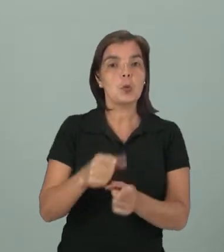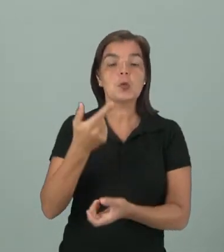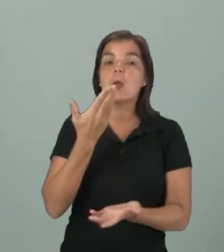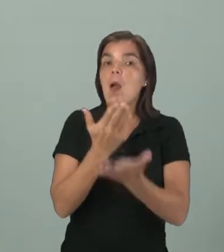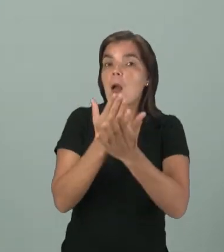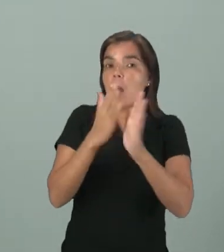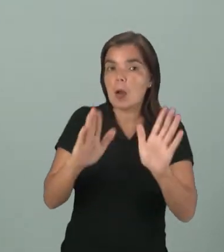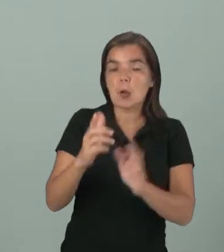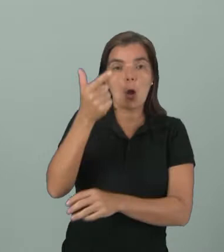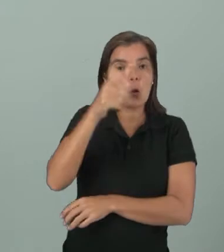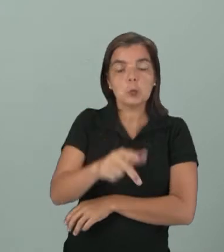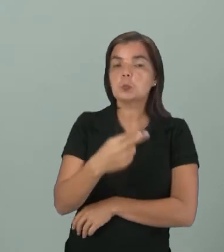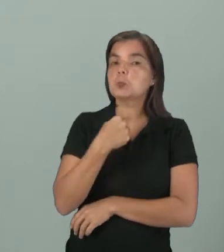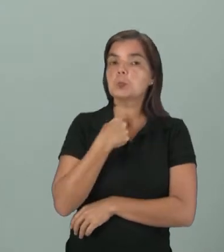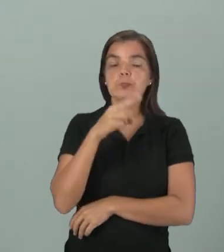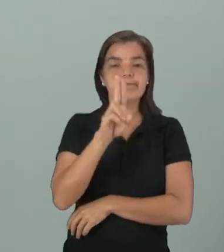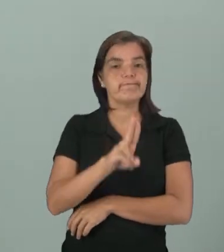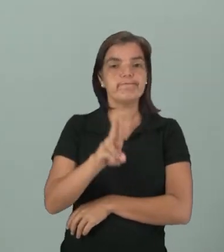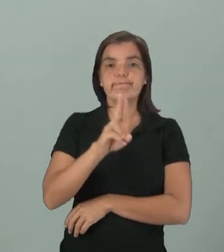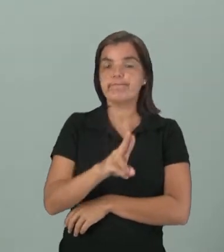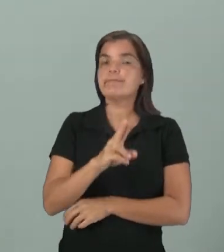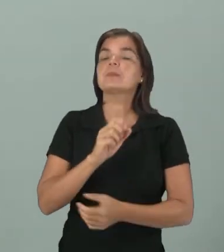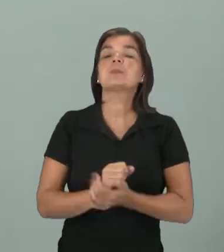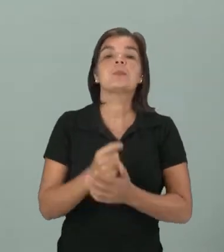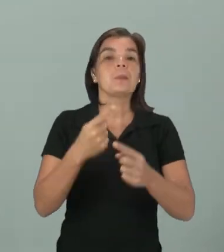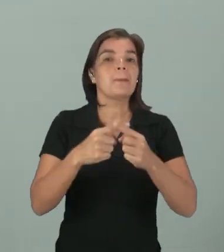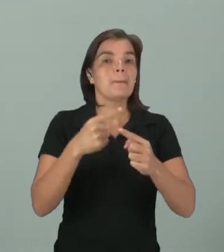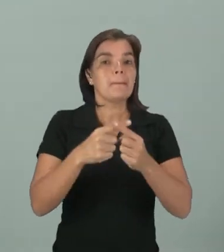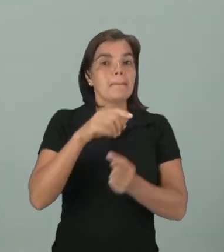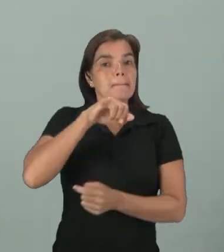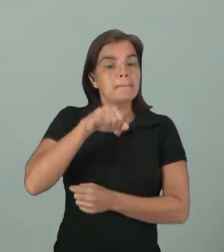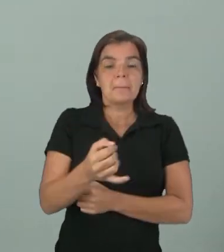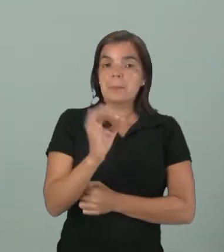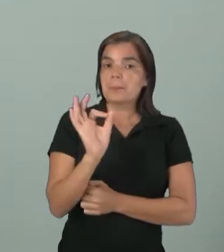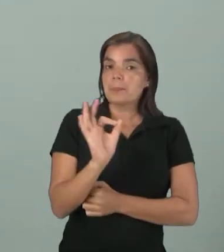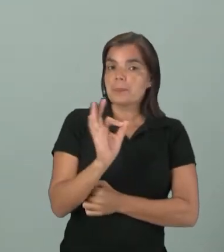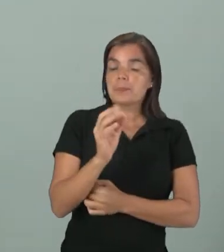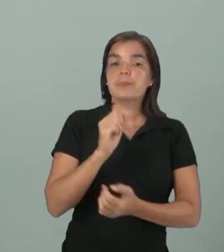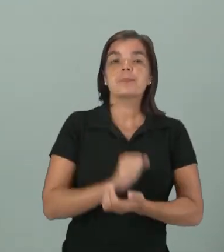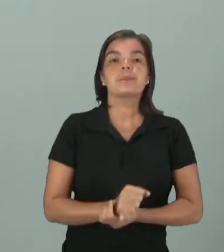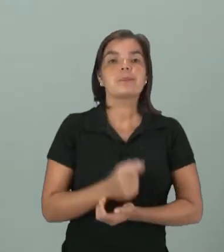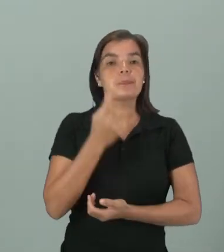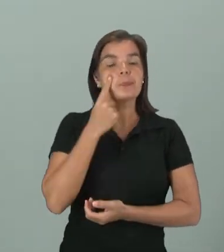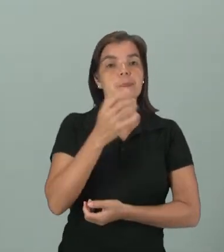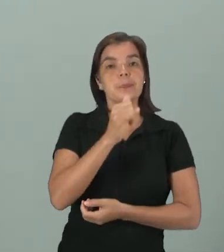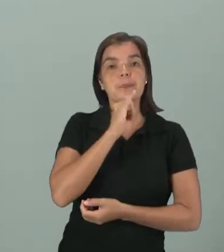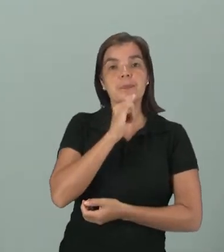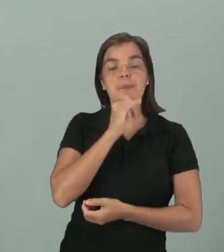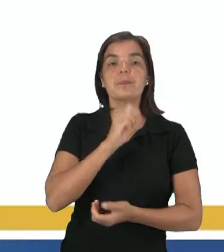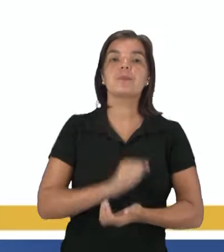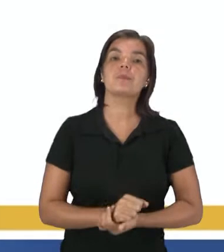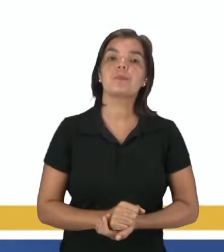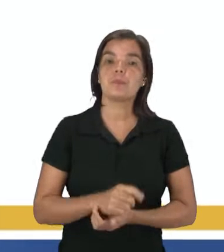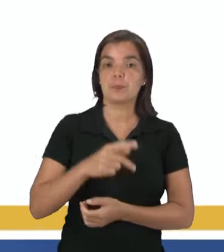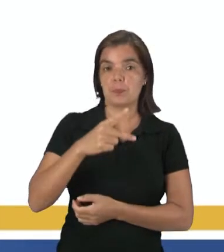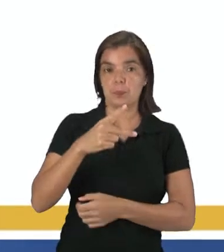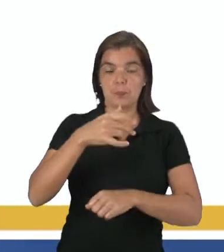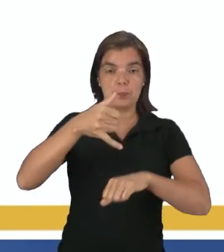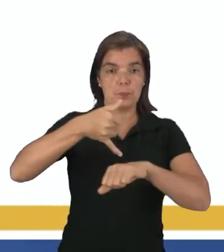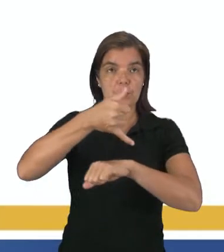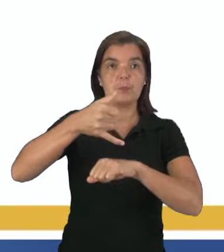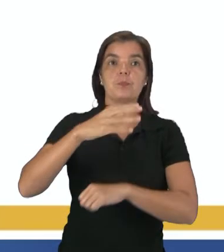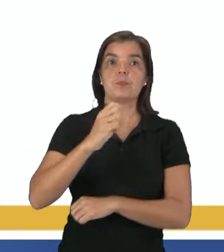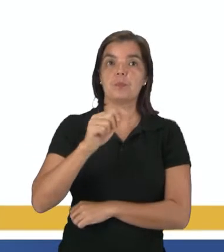falei, são aquelas que não podem ser utilizadas novamente, porque não podem ser reaproveitadas. Como exemplo, a gente tem aí petróleo,